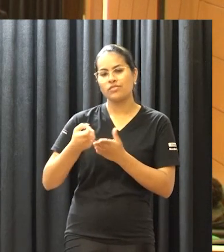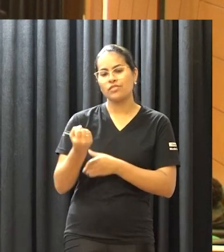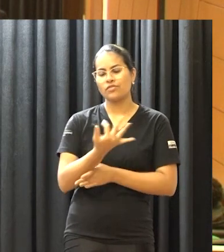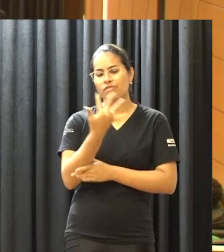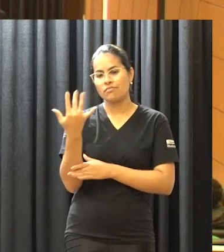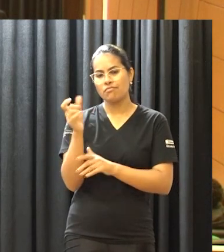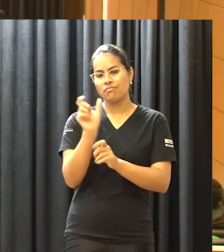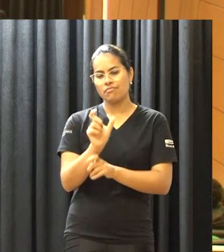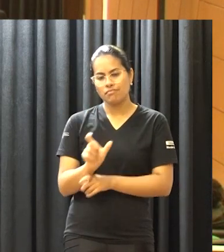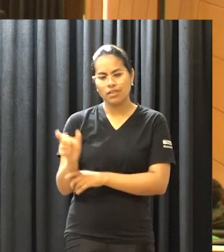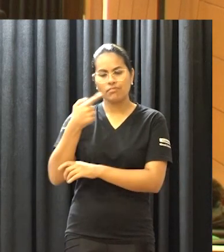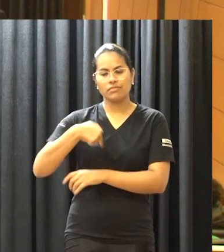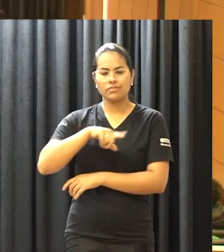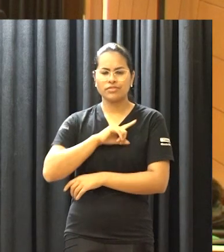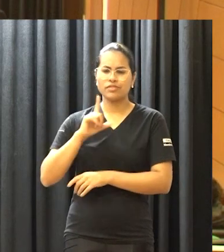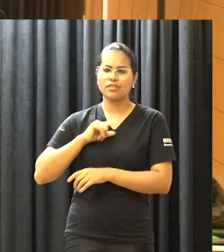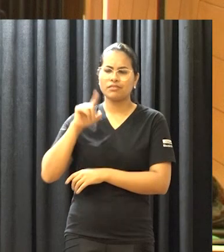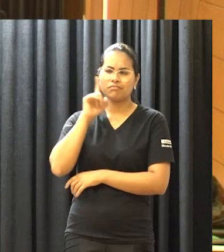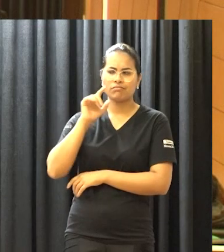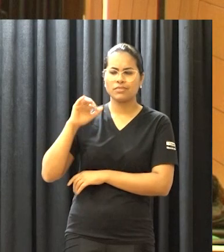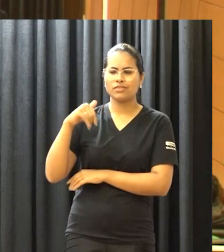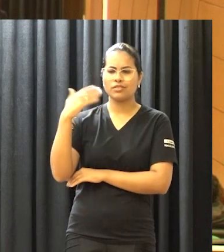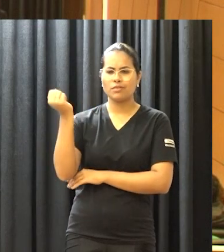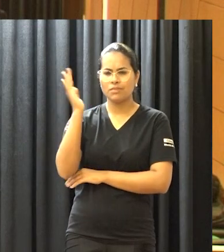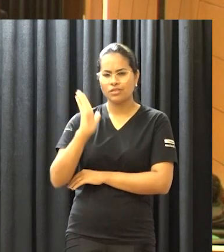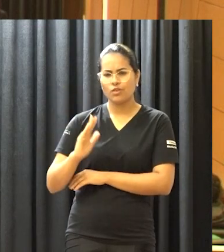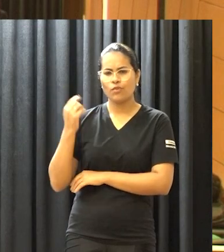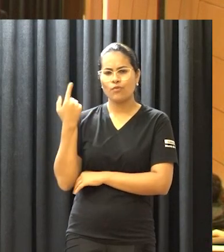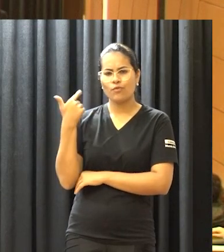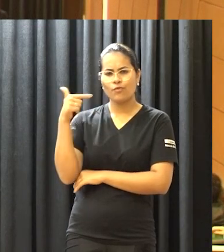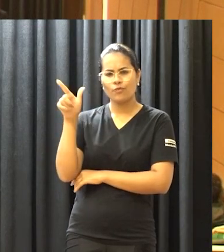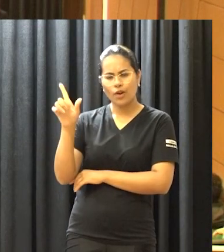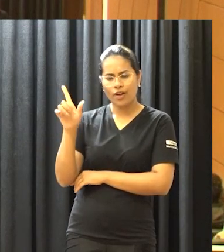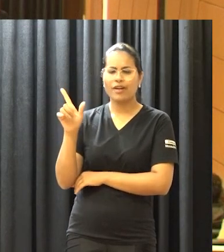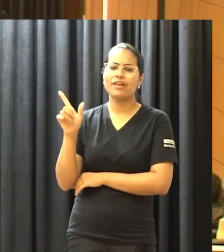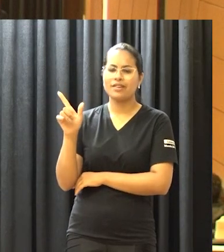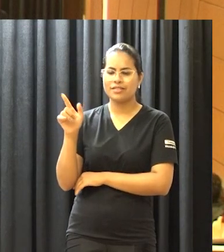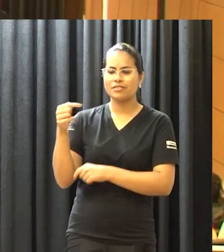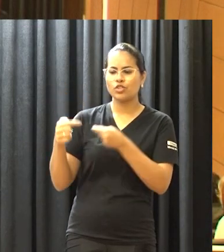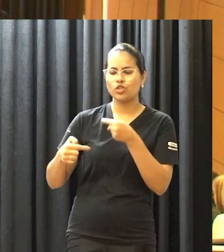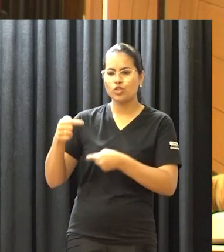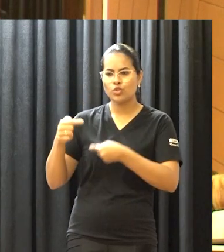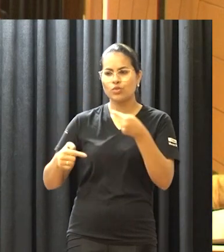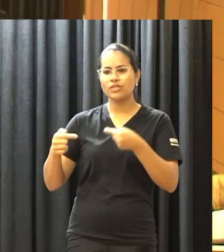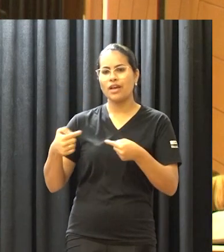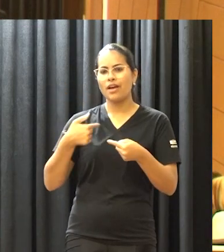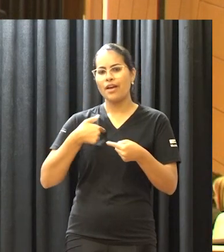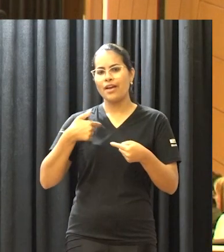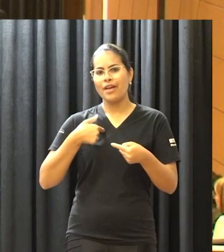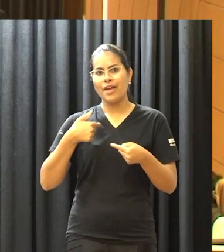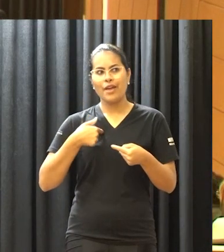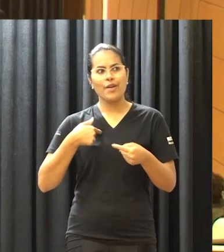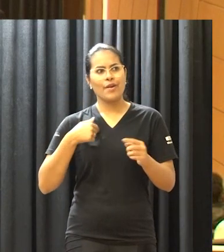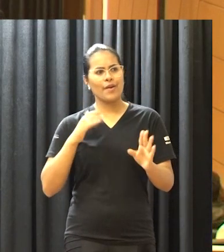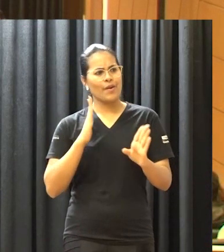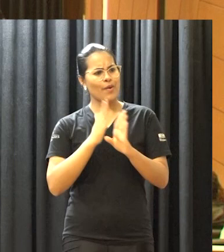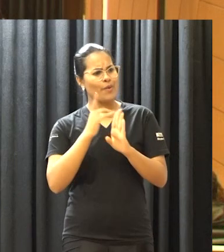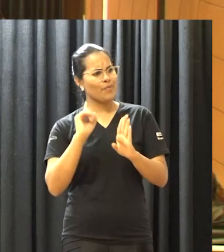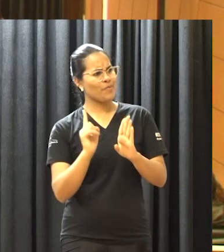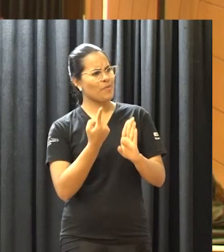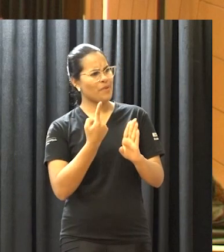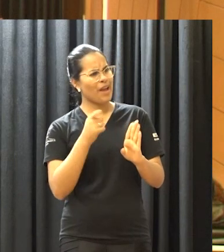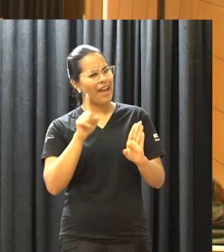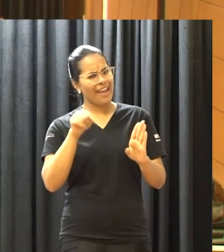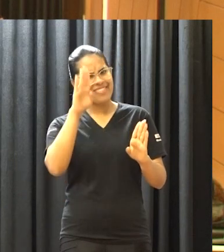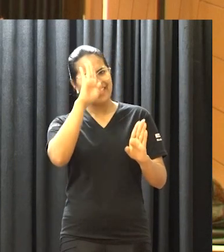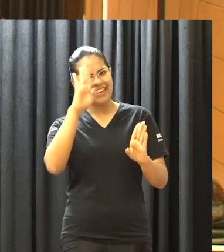discussões internacionais, trouxe para o Brasil. Eu tive a primeira oportunidade de ouvir a Anaí também na graduação. Tive muita sorte